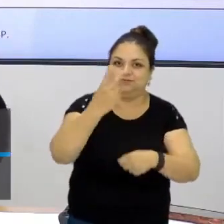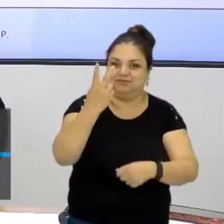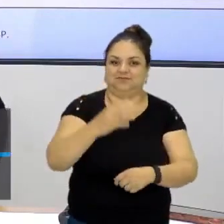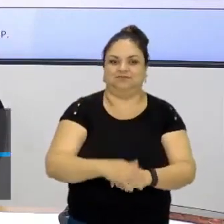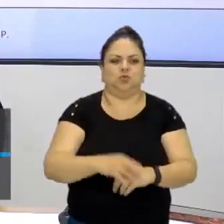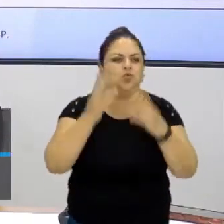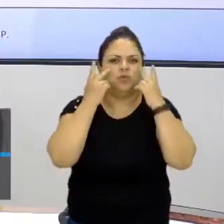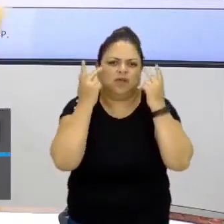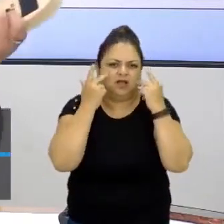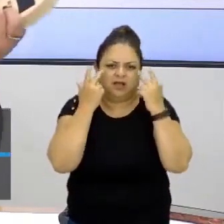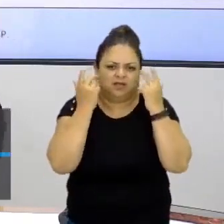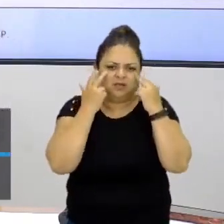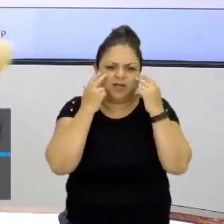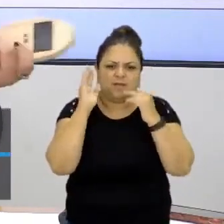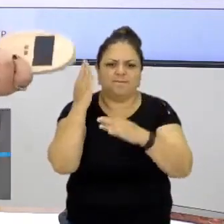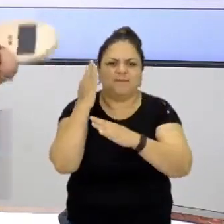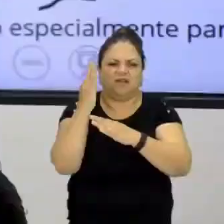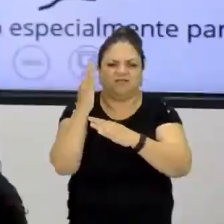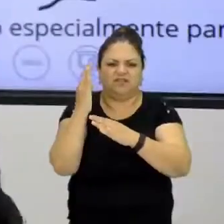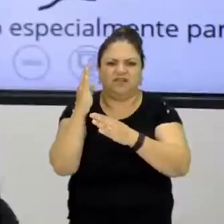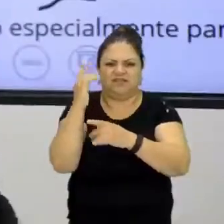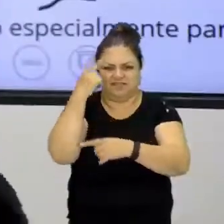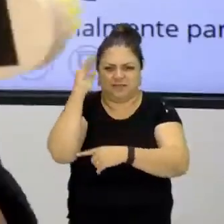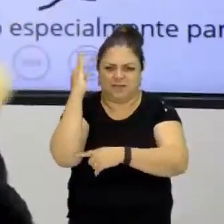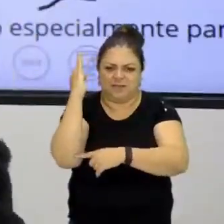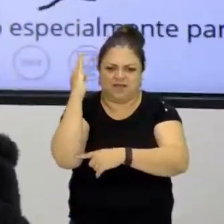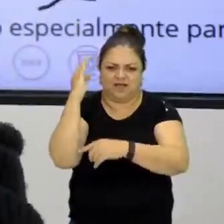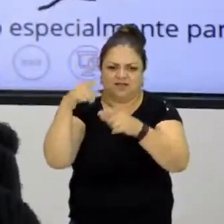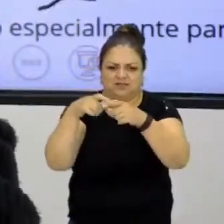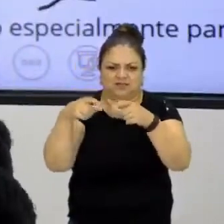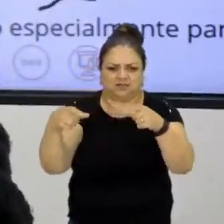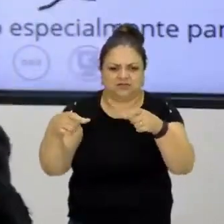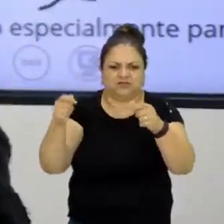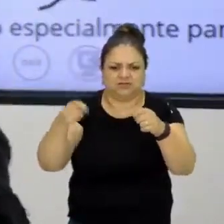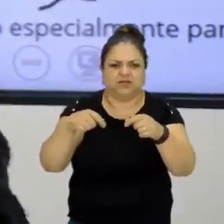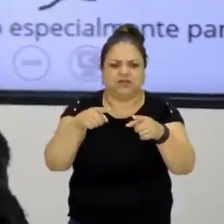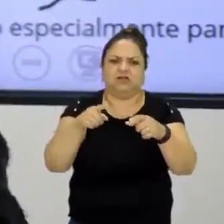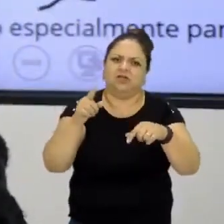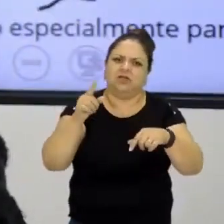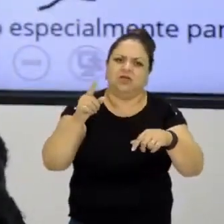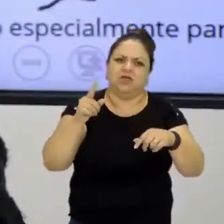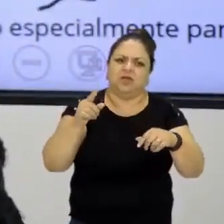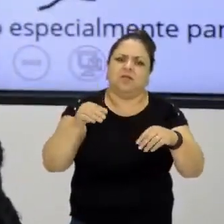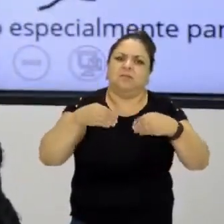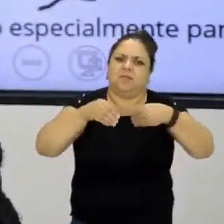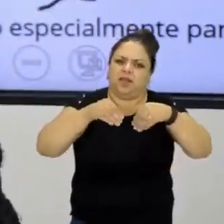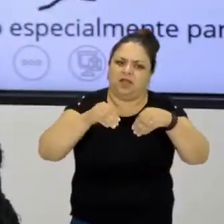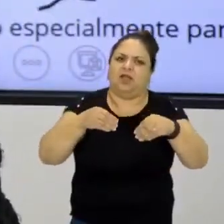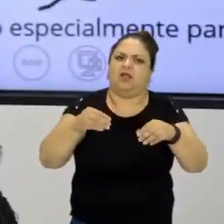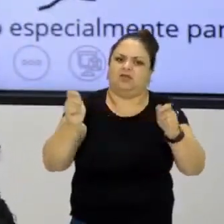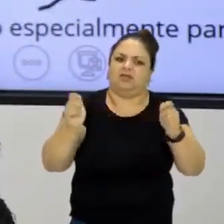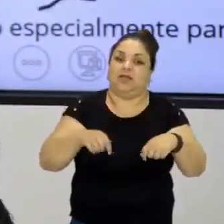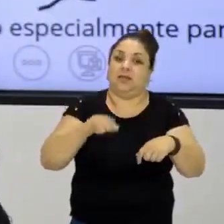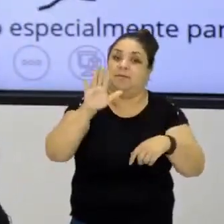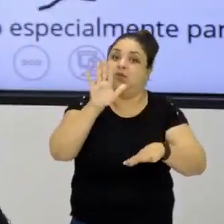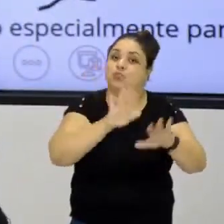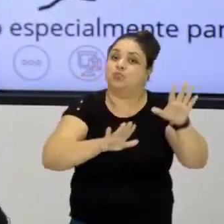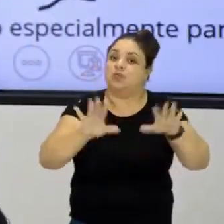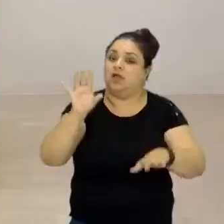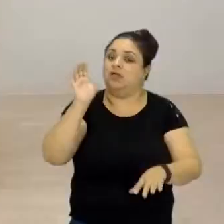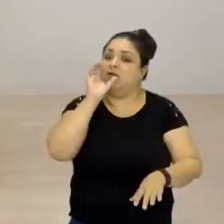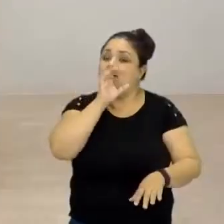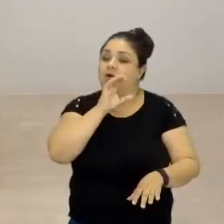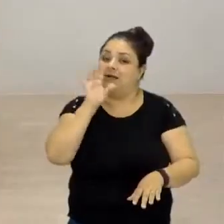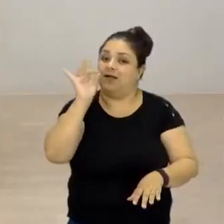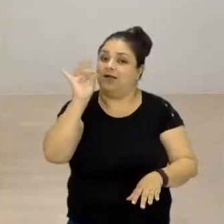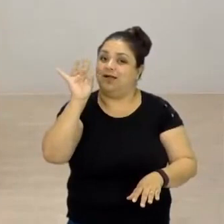Escovinha normal, essa aqui é de madeira, se você usar de plástico, funciona. Eu só evitaria de usar cola quente na de plástico. Né? Senão